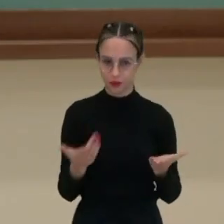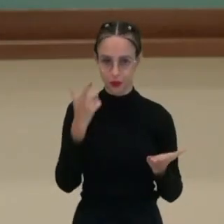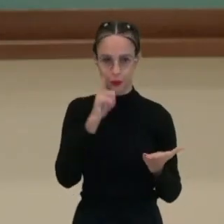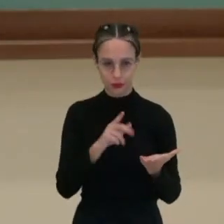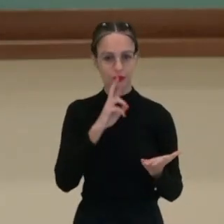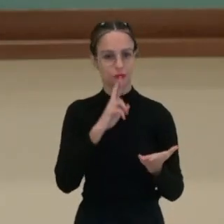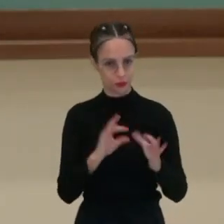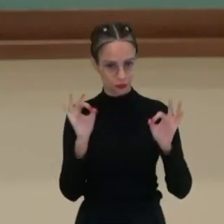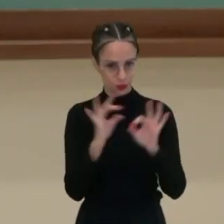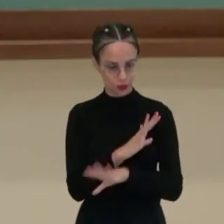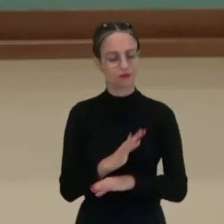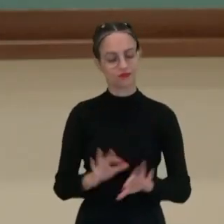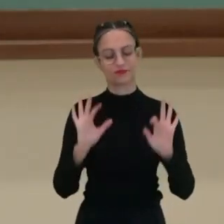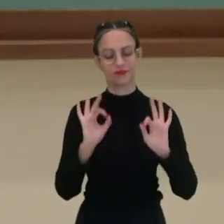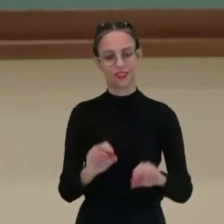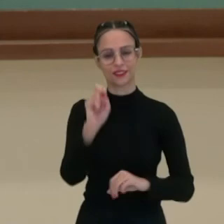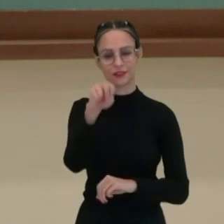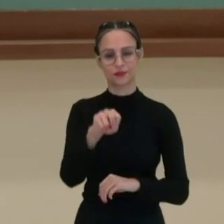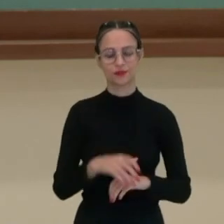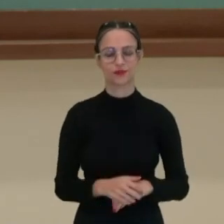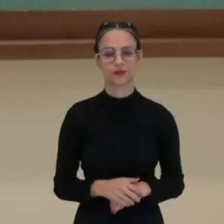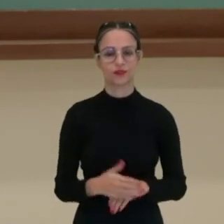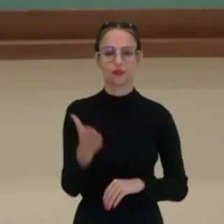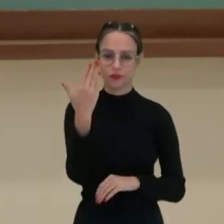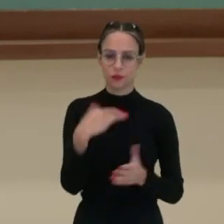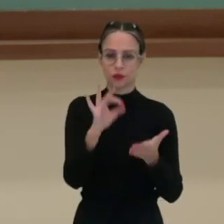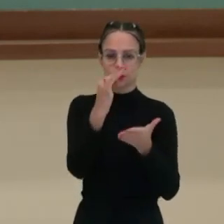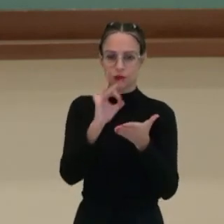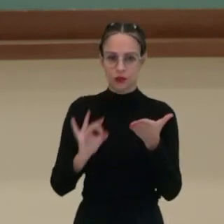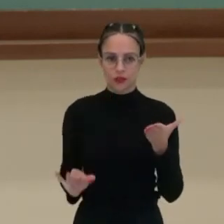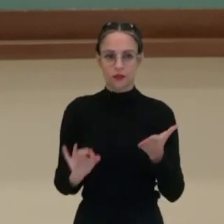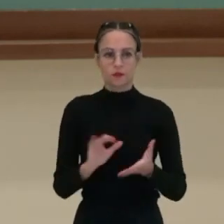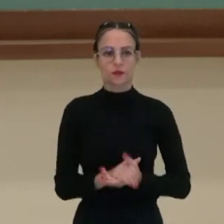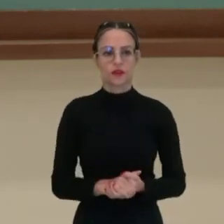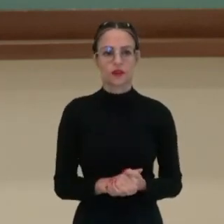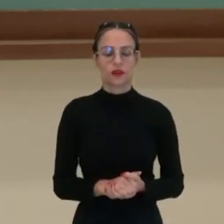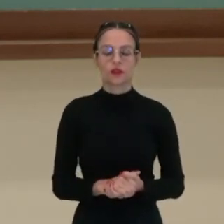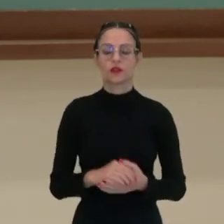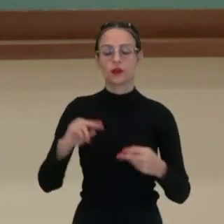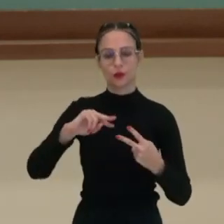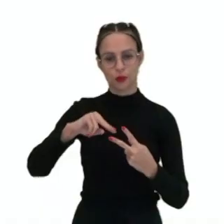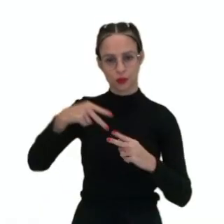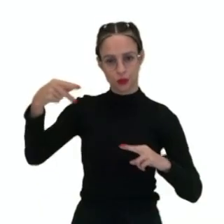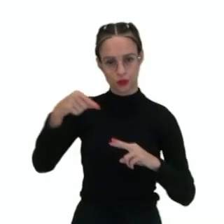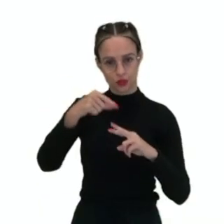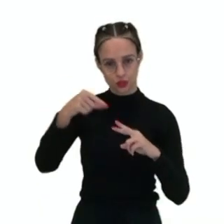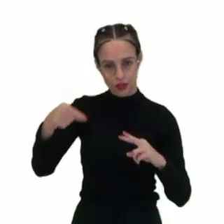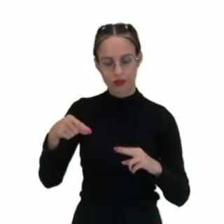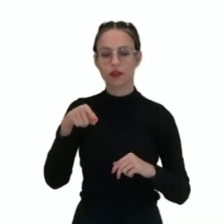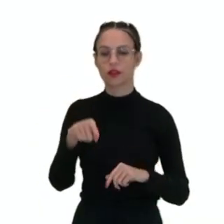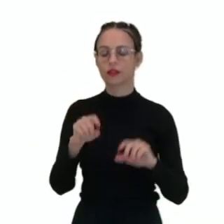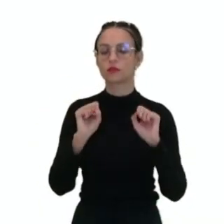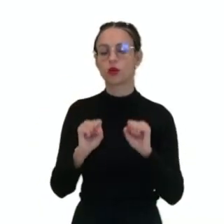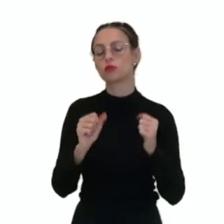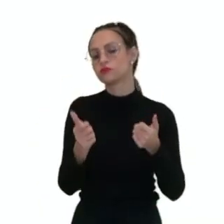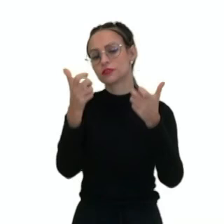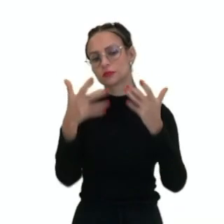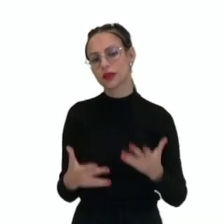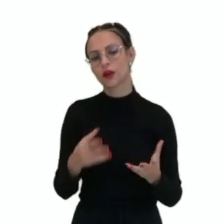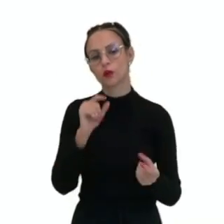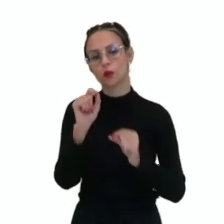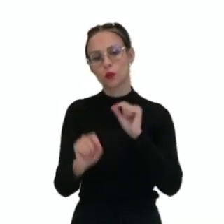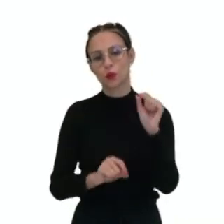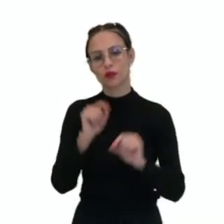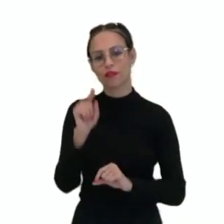Conseguiram responder? Eu tenho certeza que sim, mas vamos lá, vamos conferir. Então, os genes eles podem ser definidos